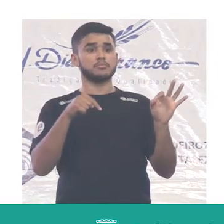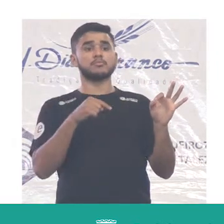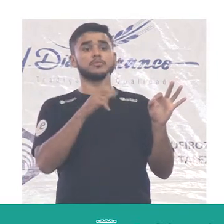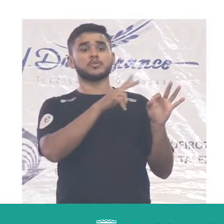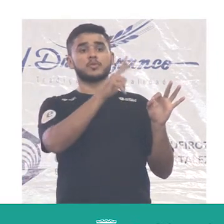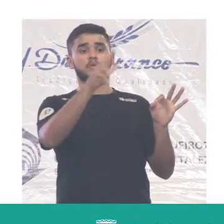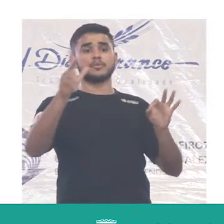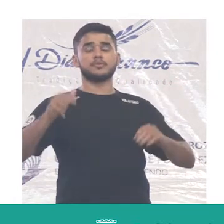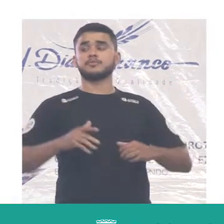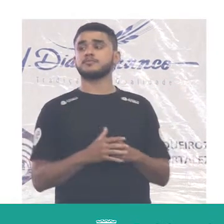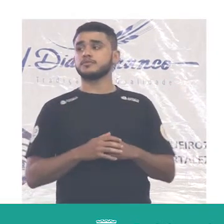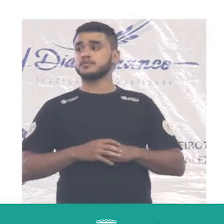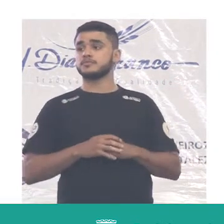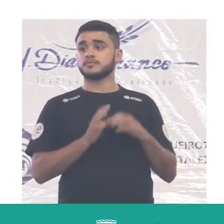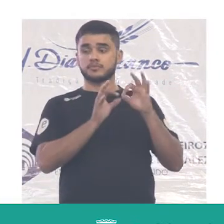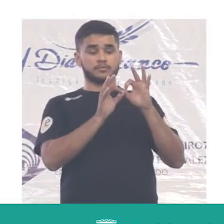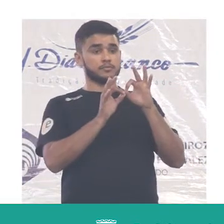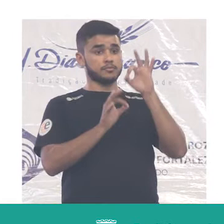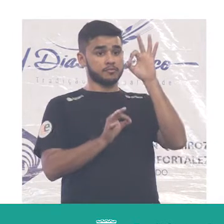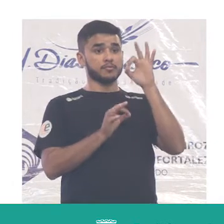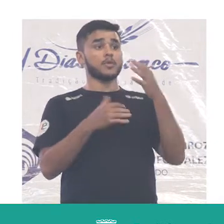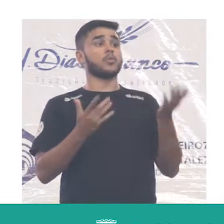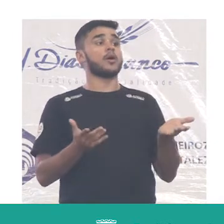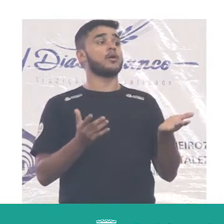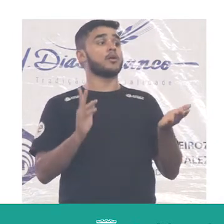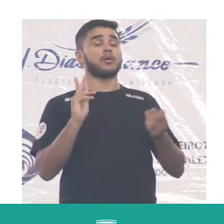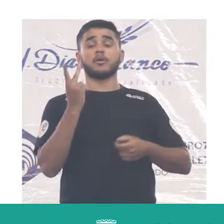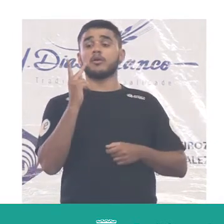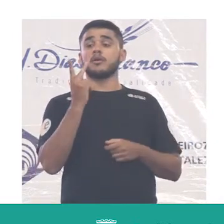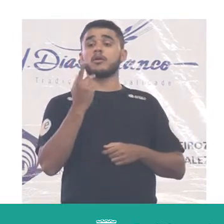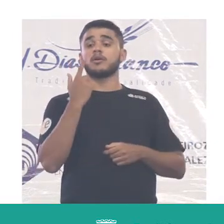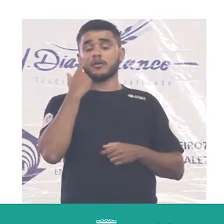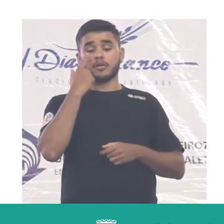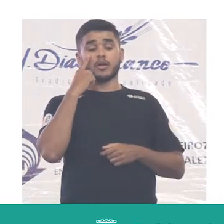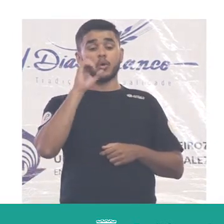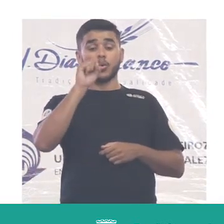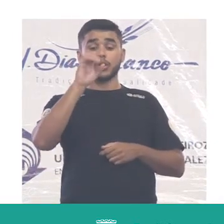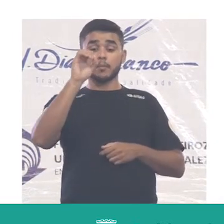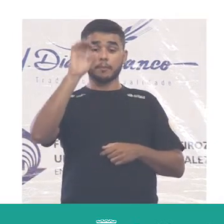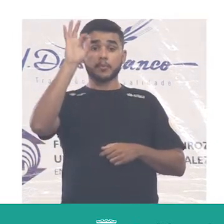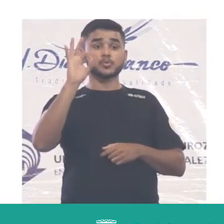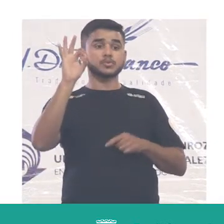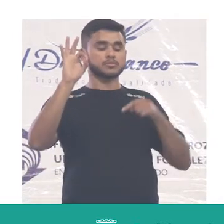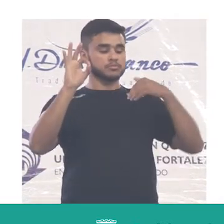altura é 80% desse lado que está na base.